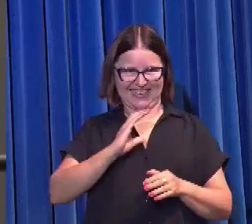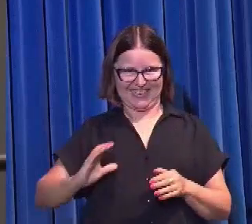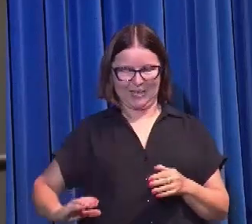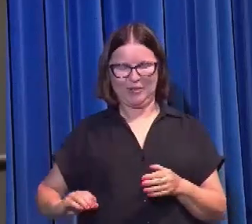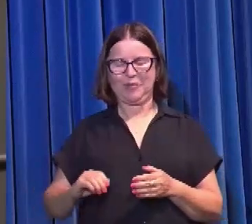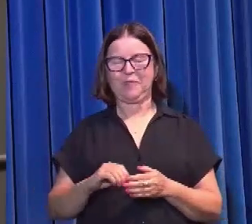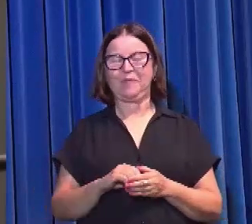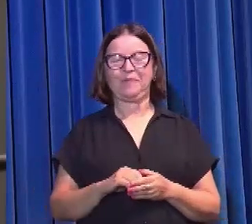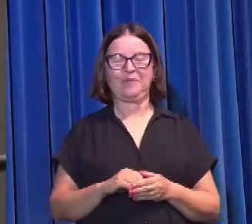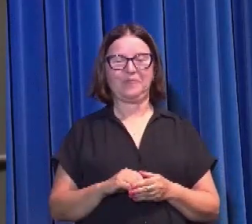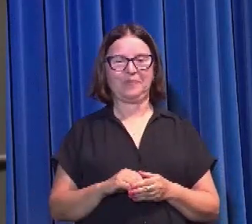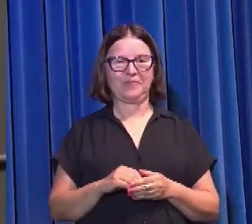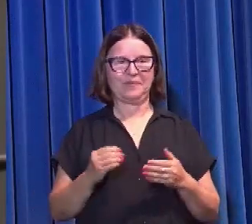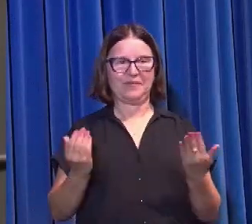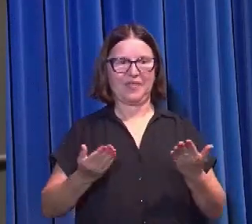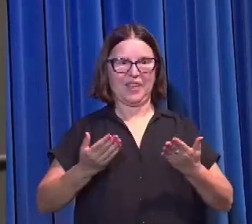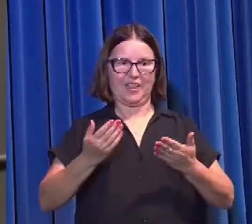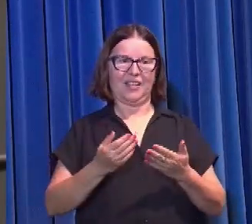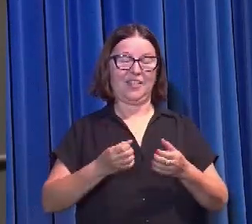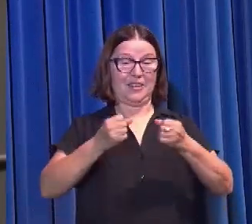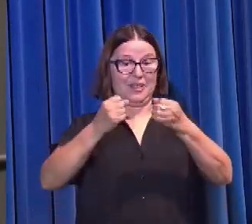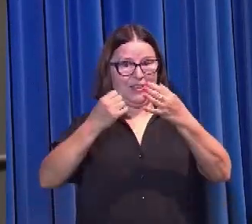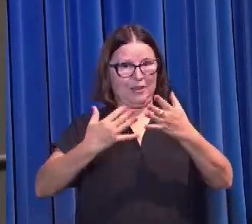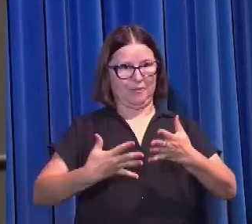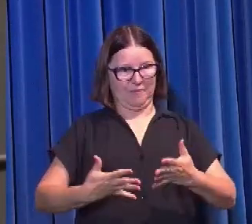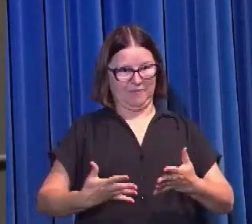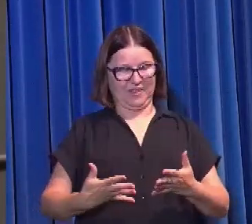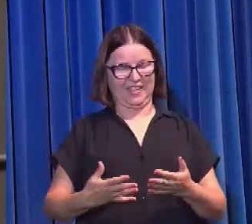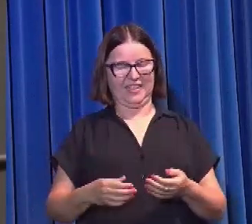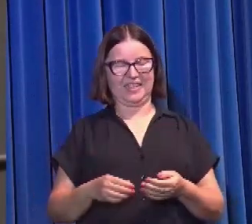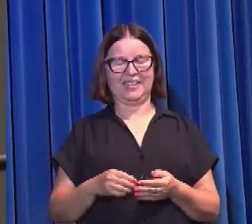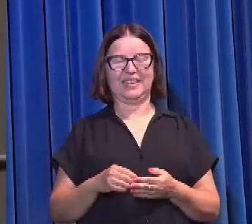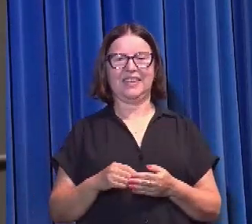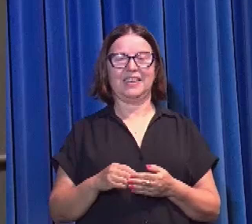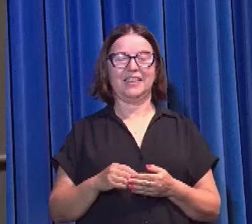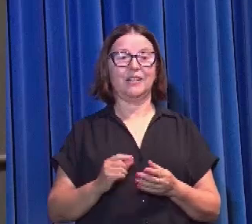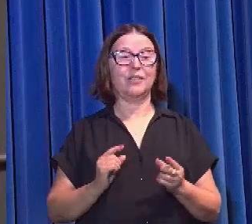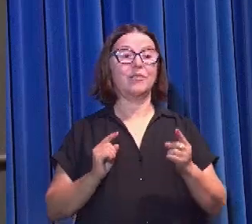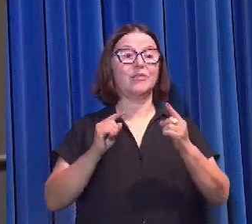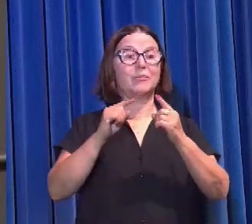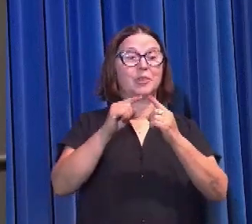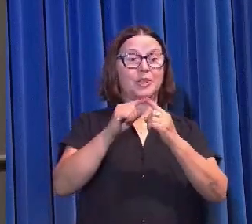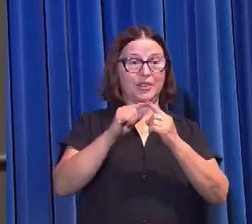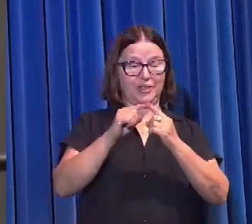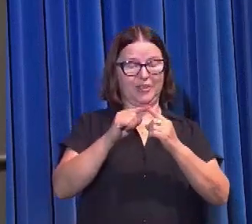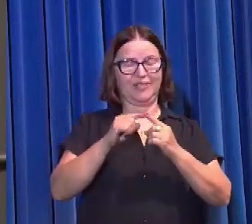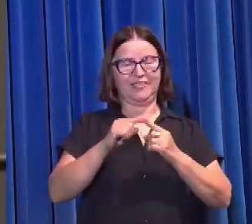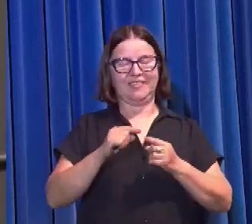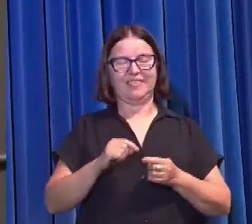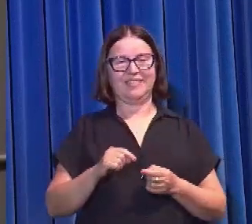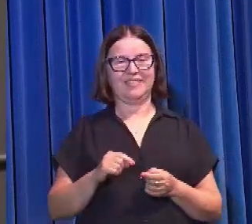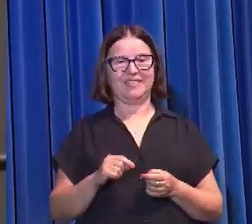confere aos membros da igreja, os seus papéis e as suas finalidades. E nós vamos ver